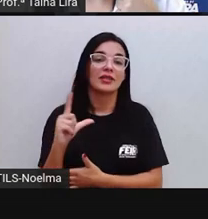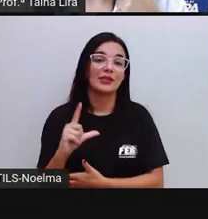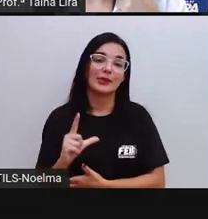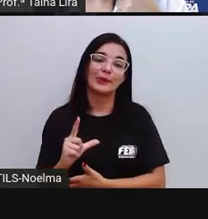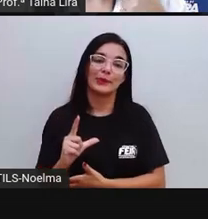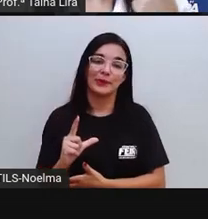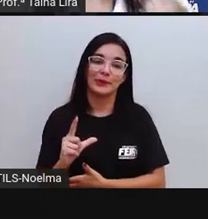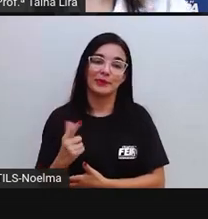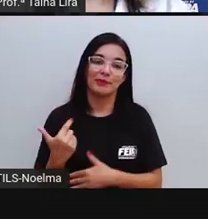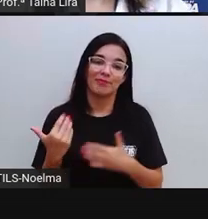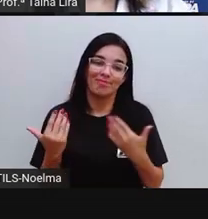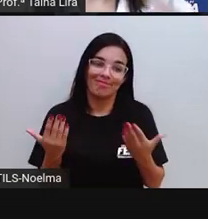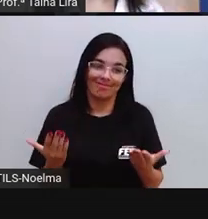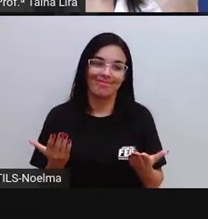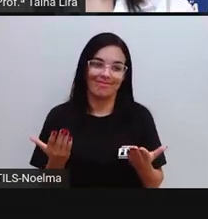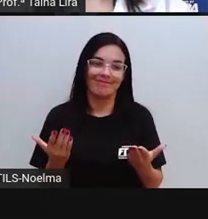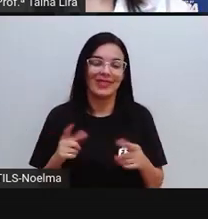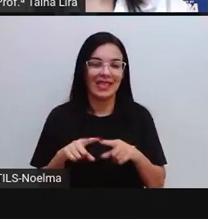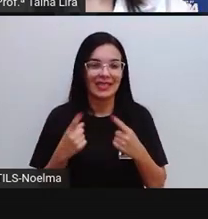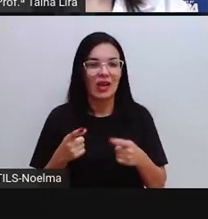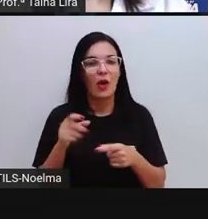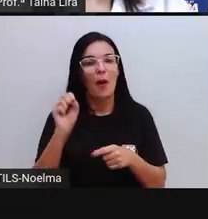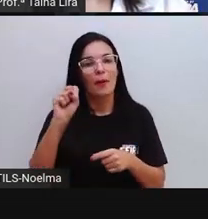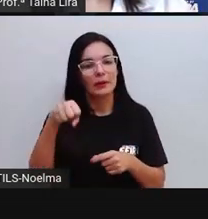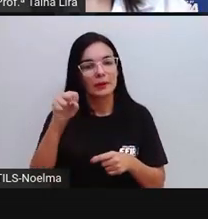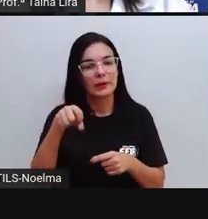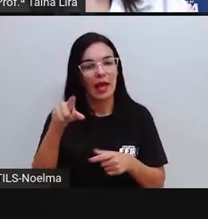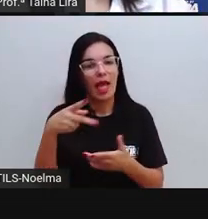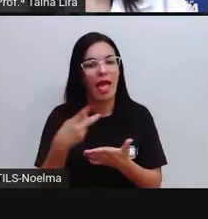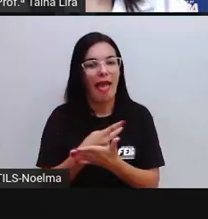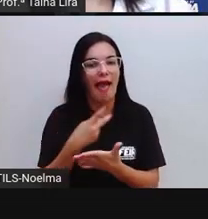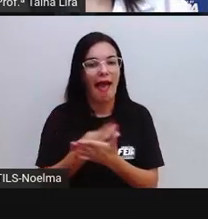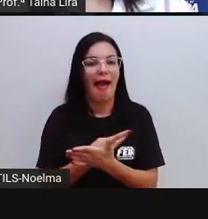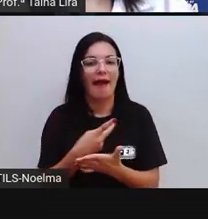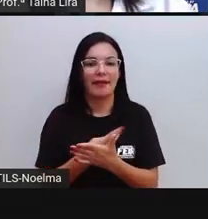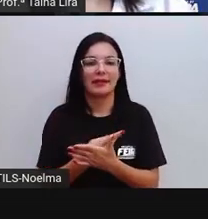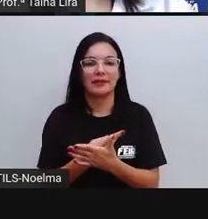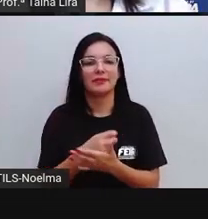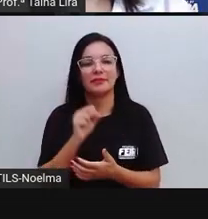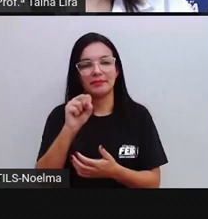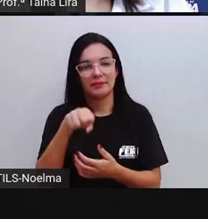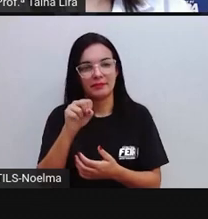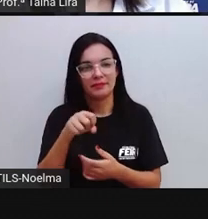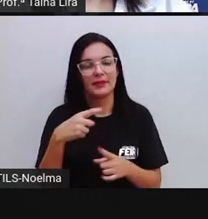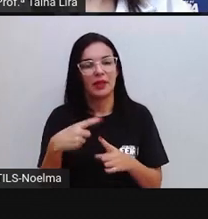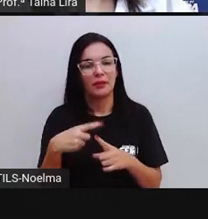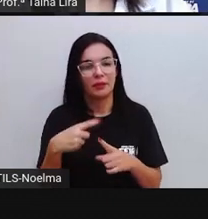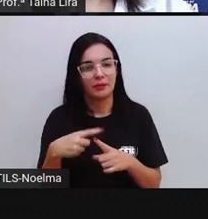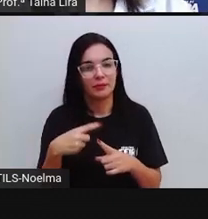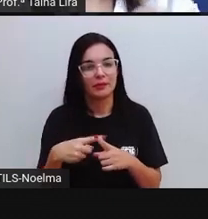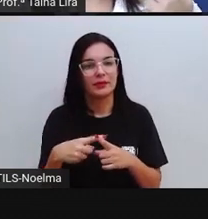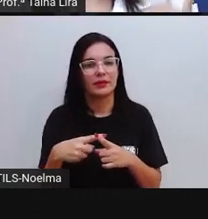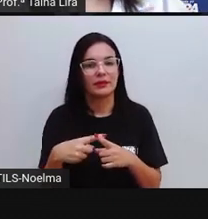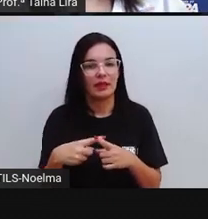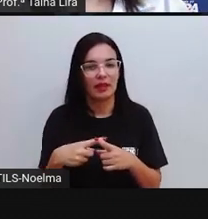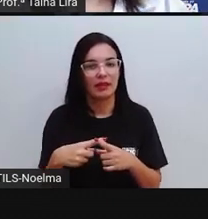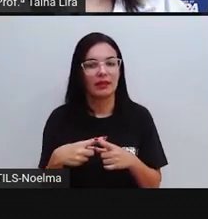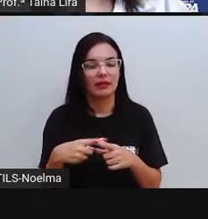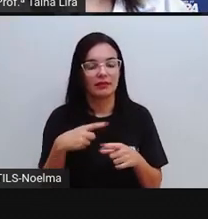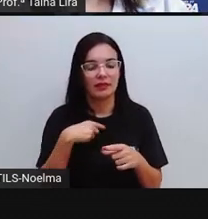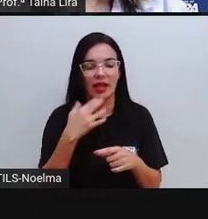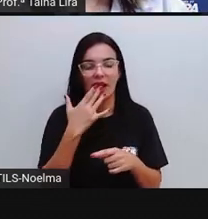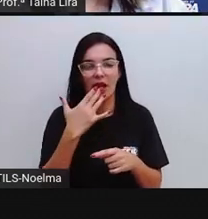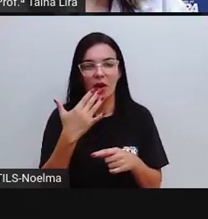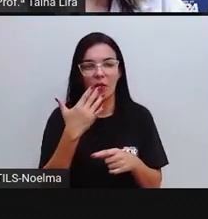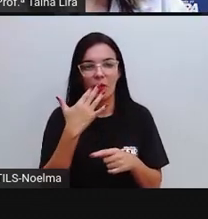de azul. Então, ó, o equívoco da sequência é justamente esse quadrado que tá com a cor errada.